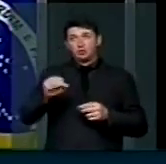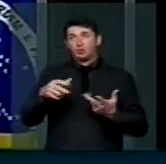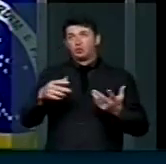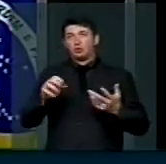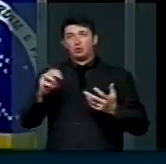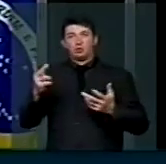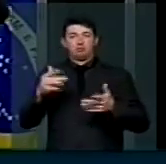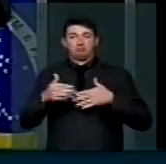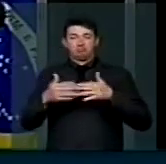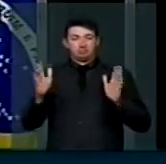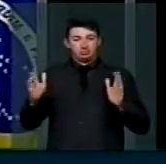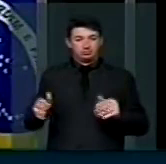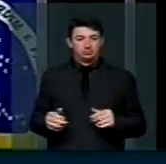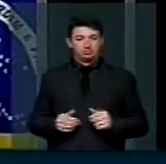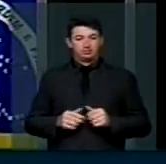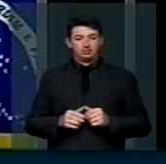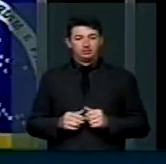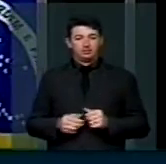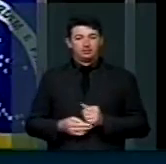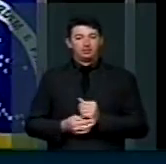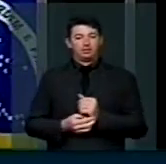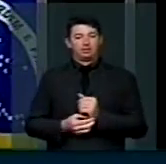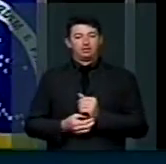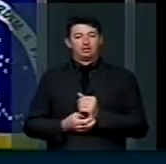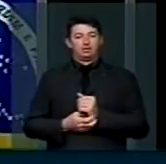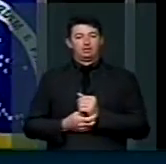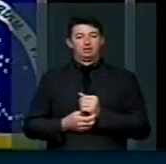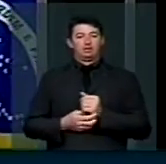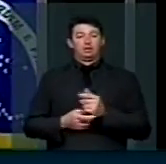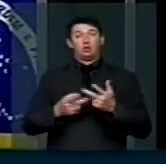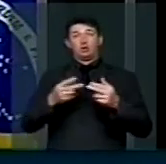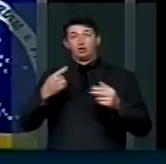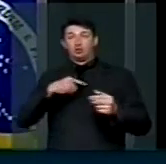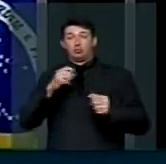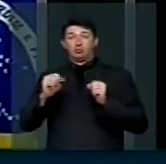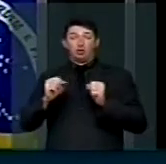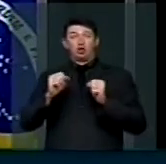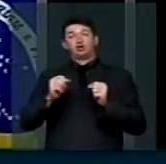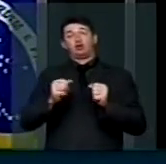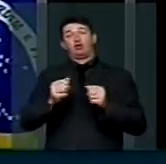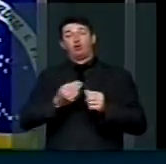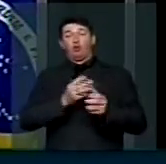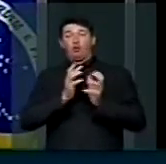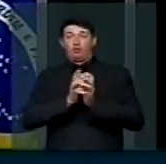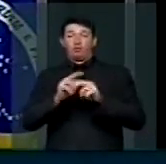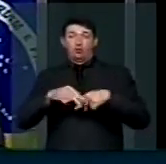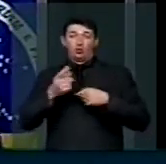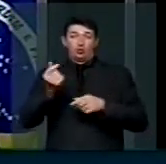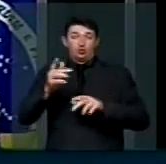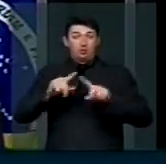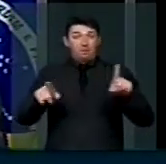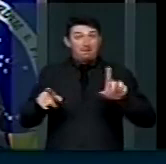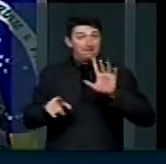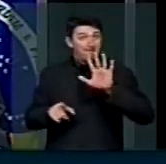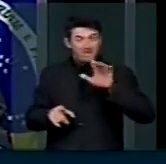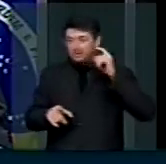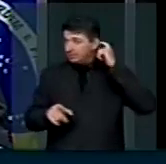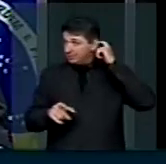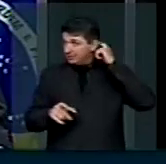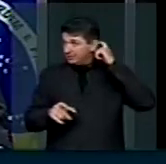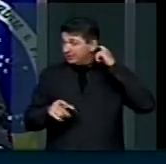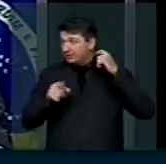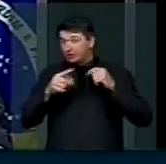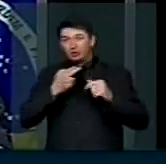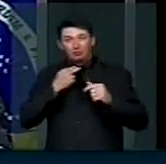adquire mais. Isso é uma realidade posta com a qual haveremos de conviver, até por uma relação de custo também. Porém, isso não pode